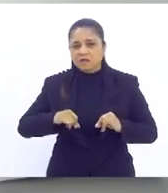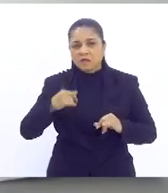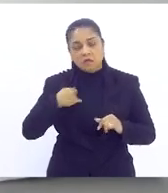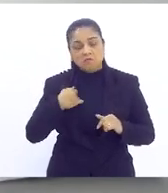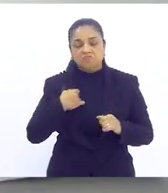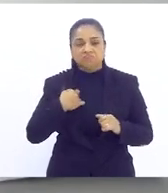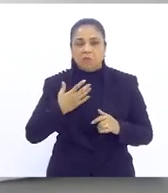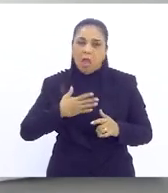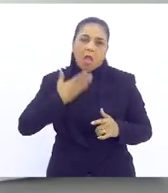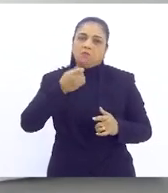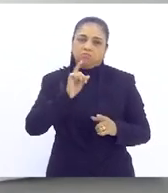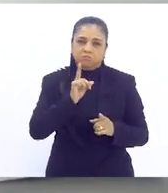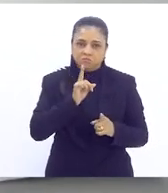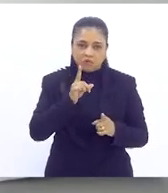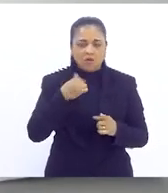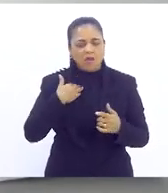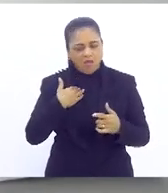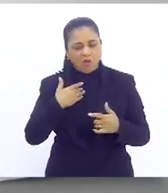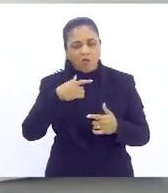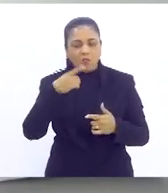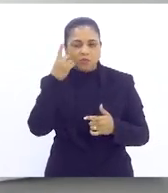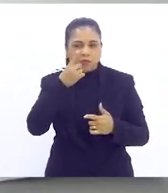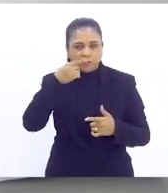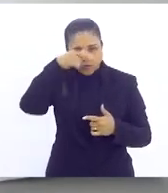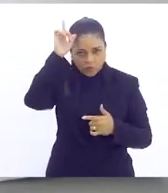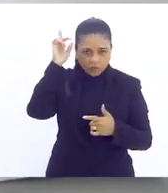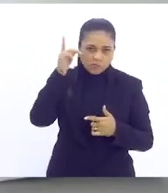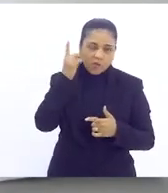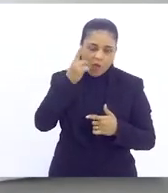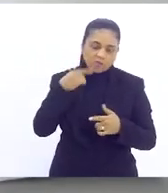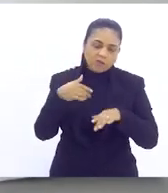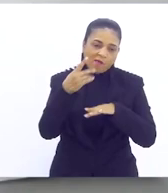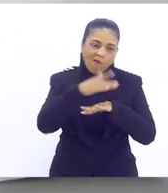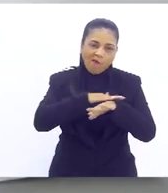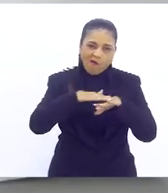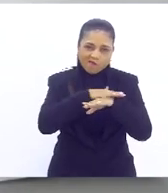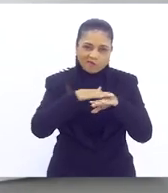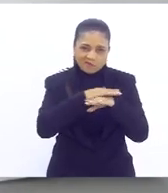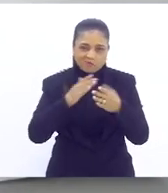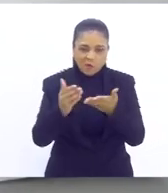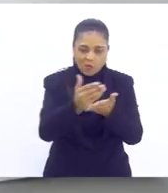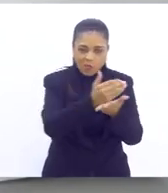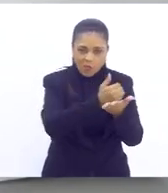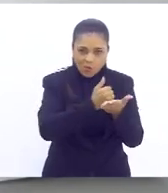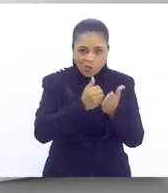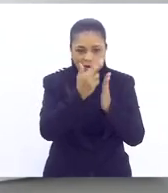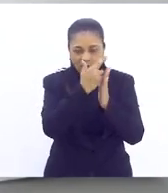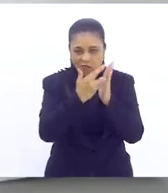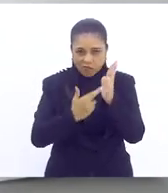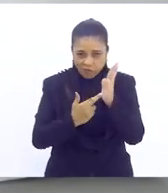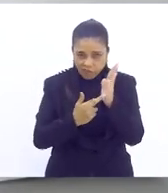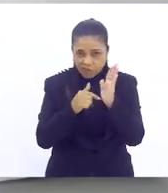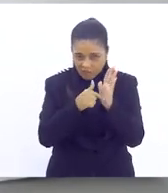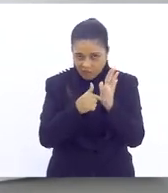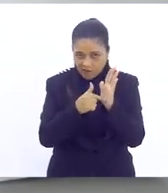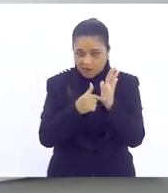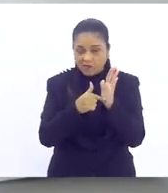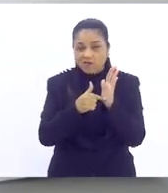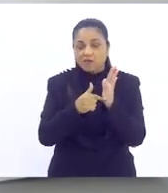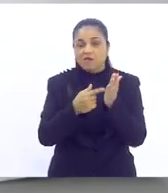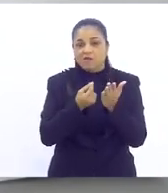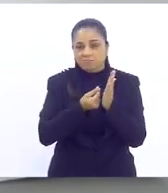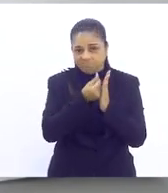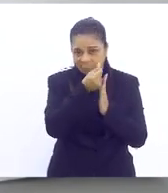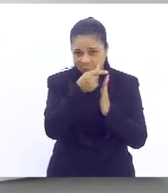estamos conversados sobre essa questão acabou-se fiscal não me causa espanto essa essa manifestação